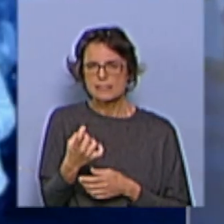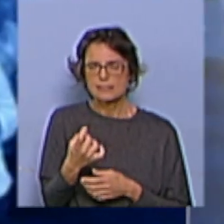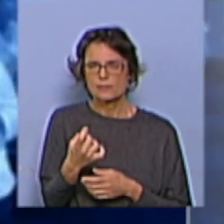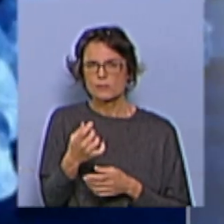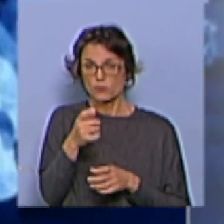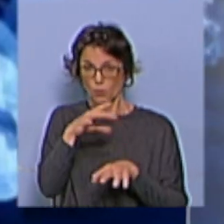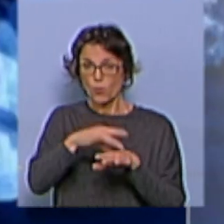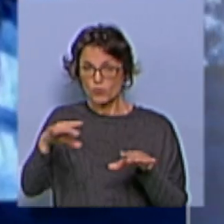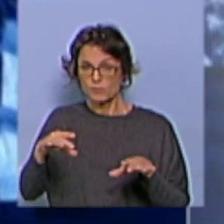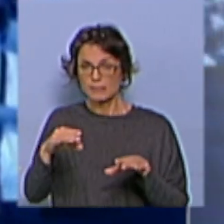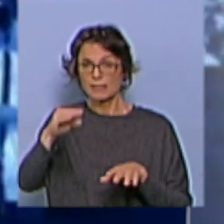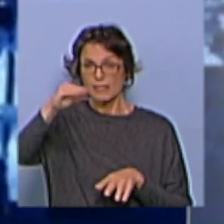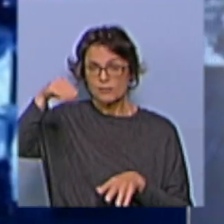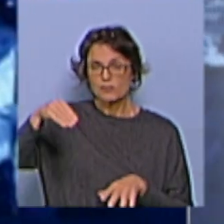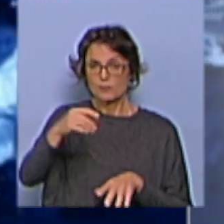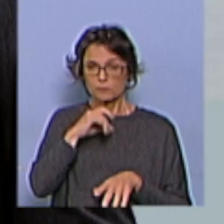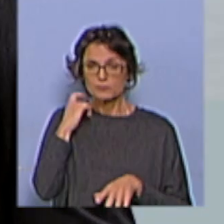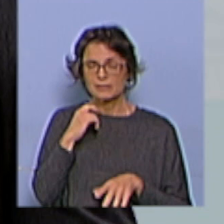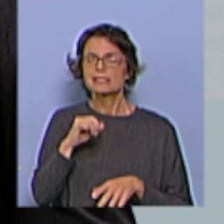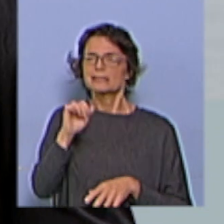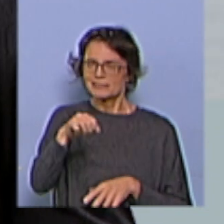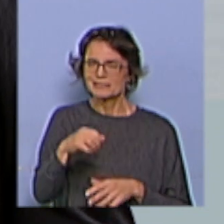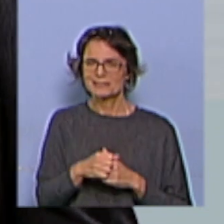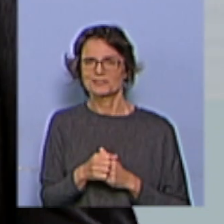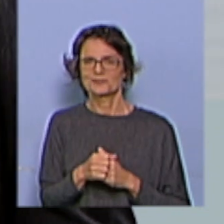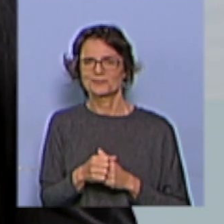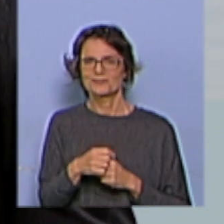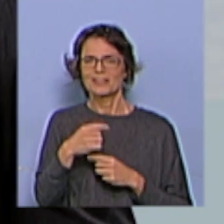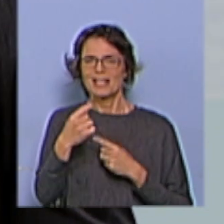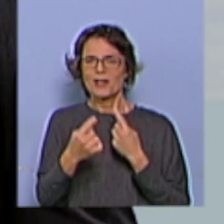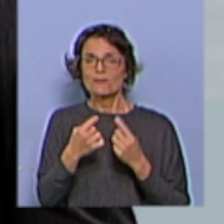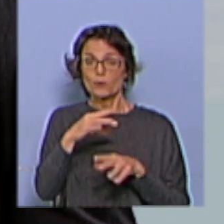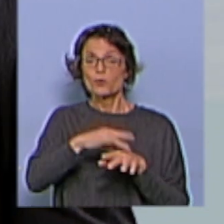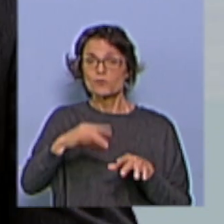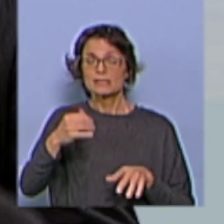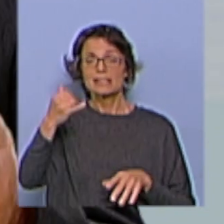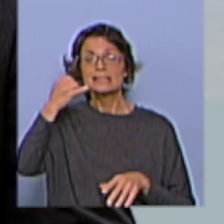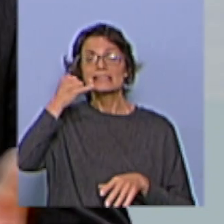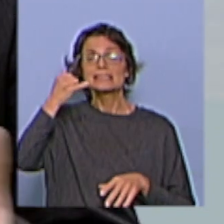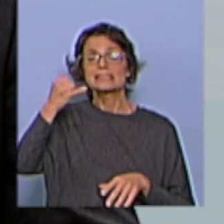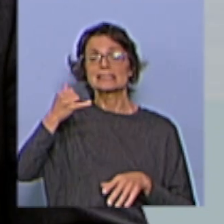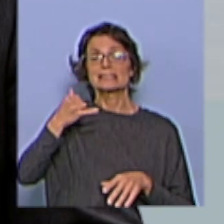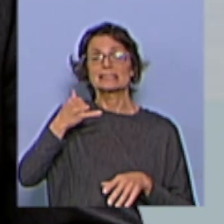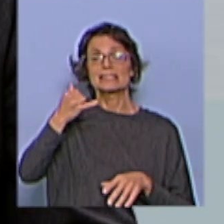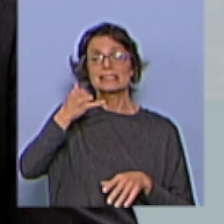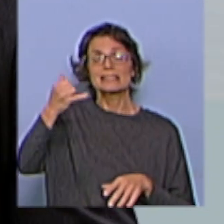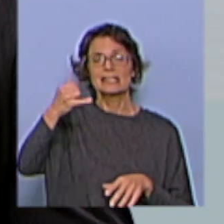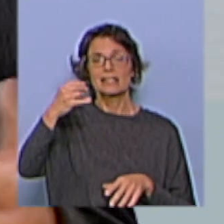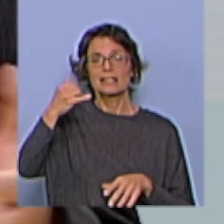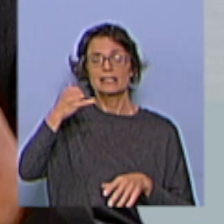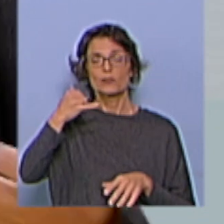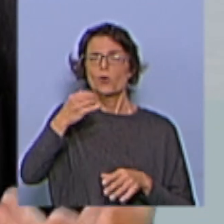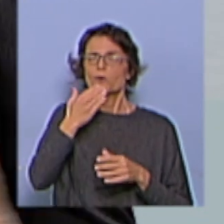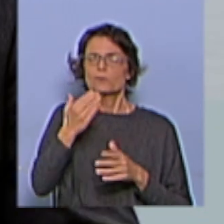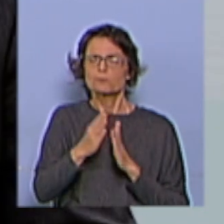hospital? Sim, alguns hospitais sim sentiram essa necessidade, que o capelão voltasse para o próprio hospital, que a sua